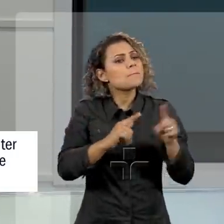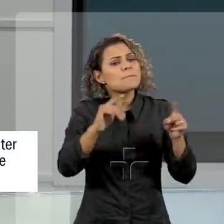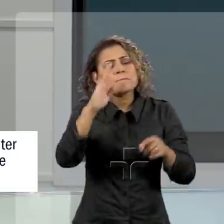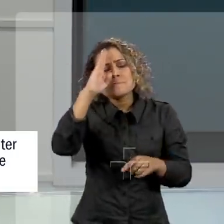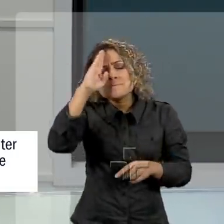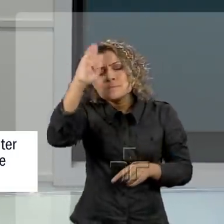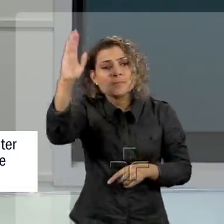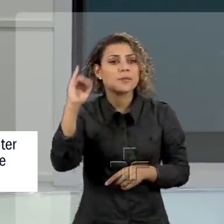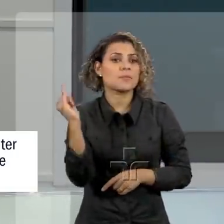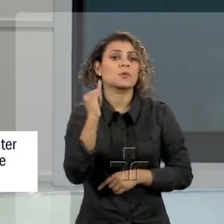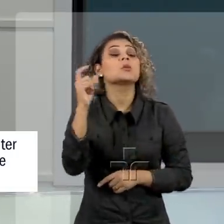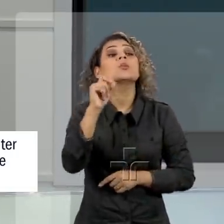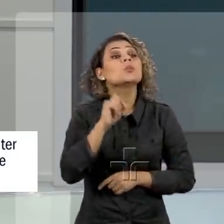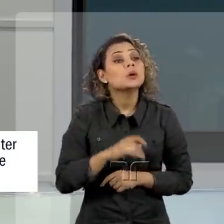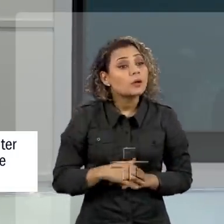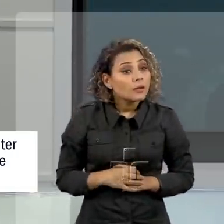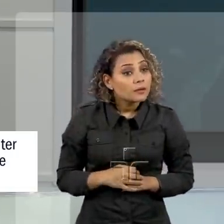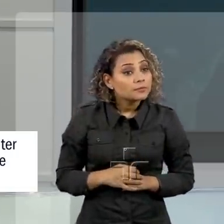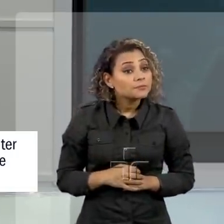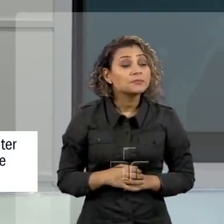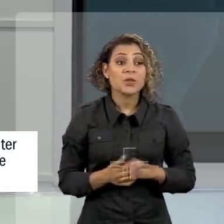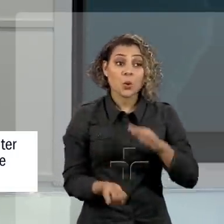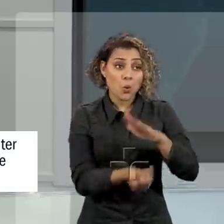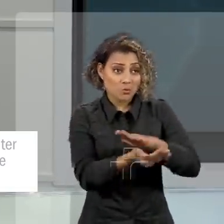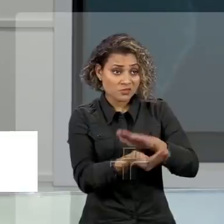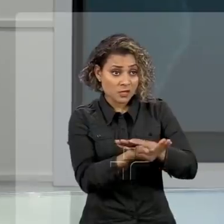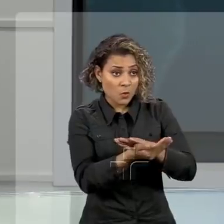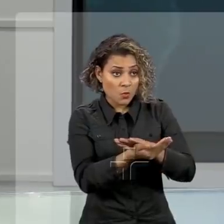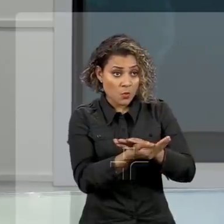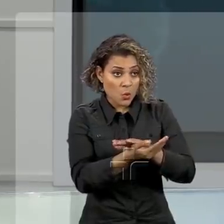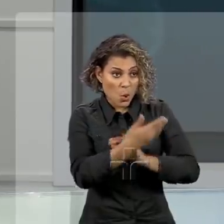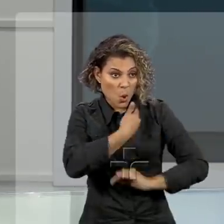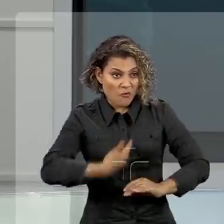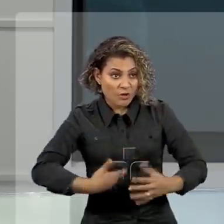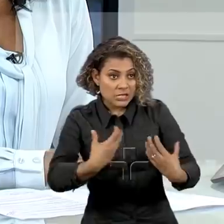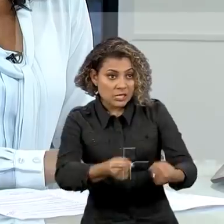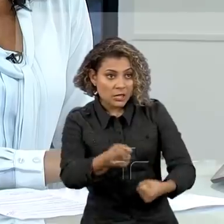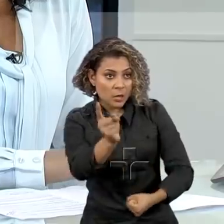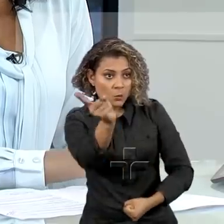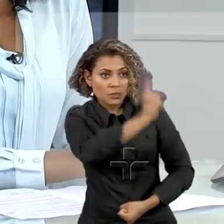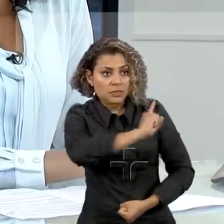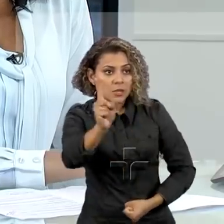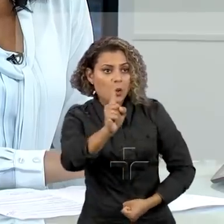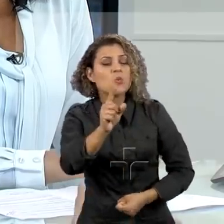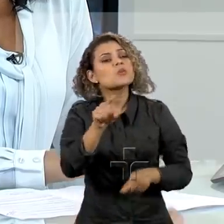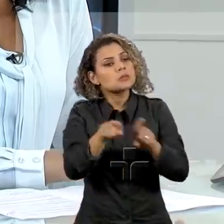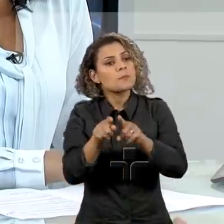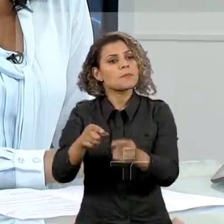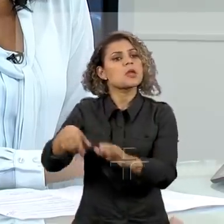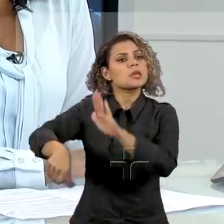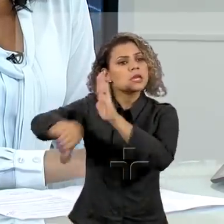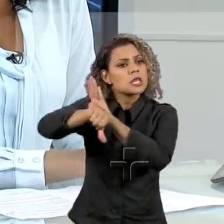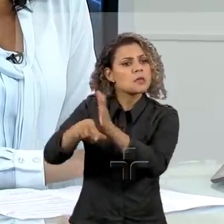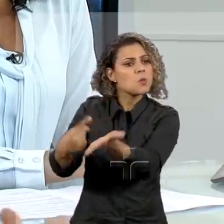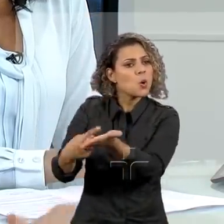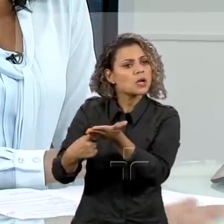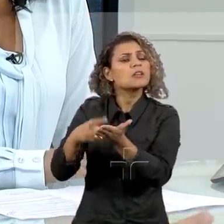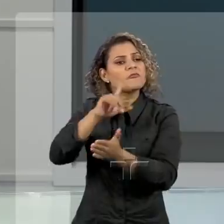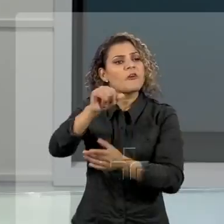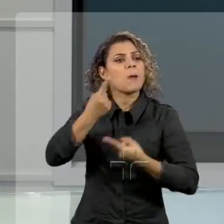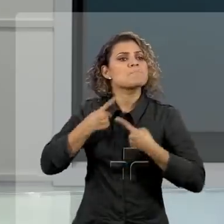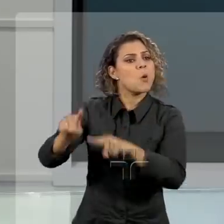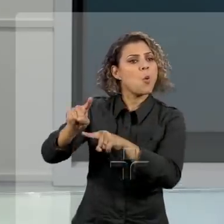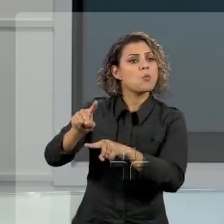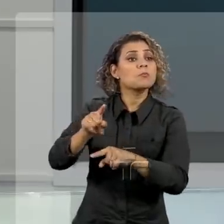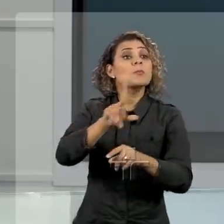tudo é a mensagem de que corrupção não vai ser tolerada e que o crime organizado vai ser combatido. É isso que a população, 100%